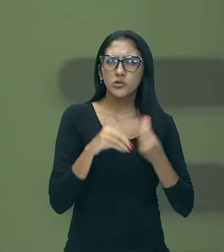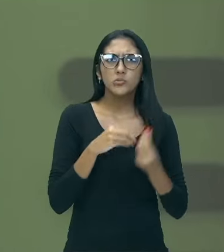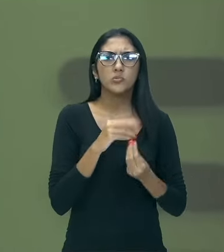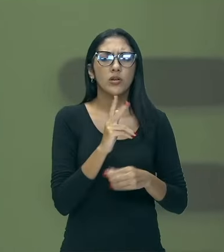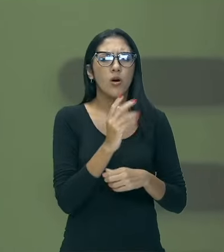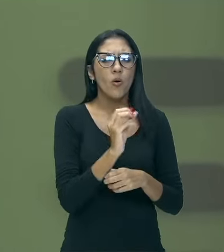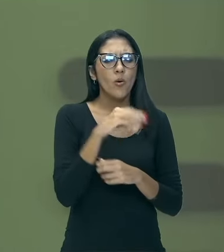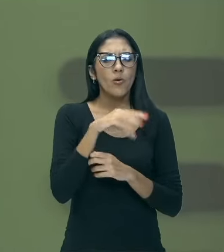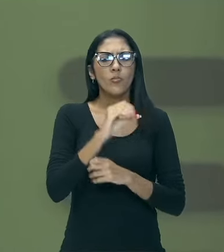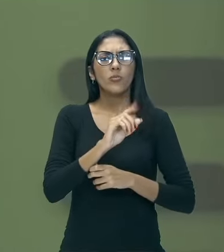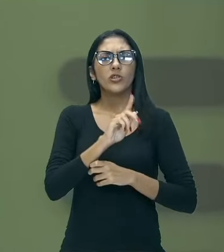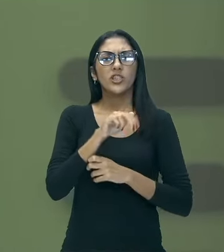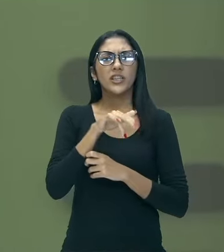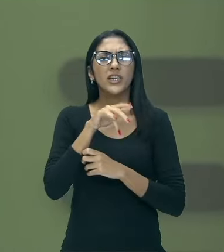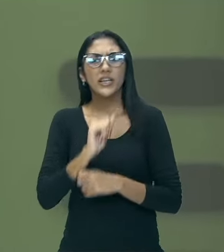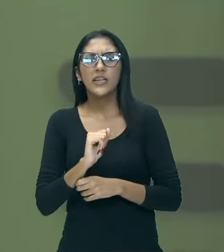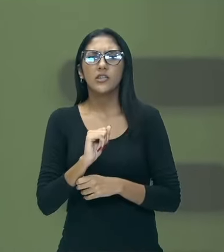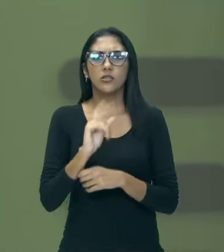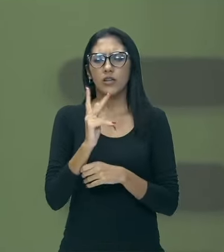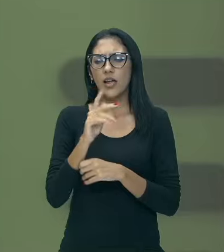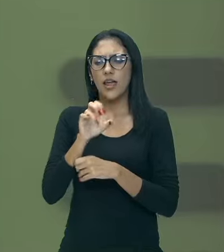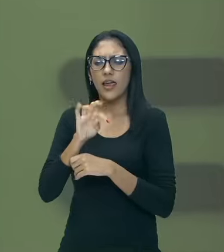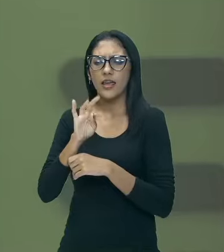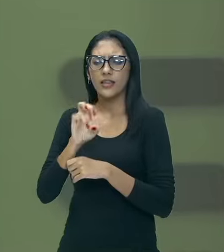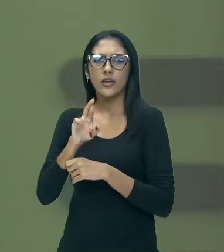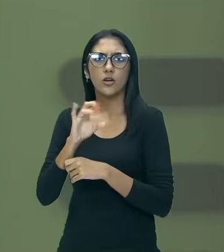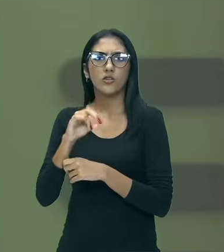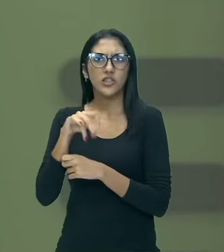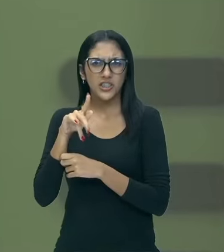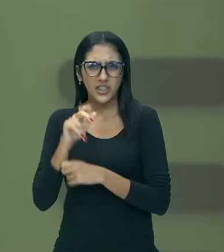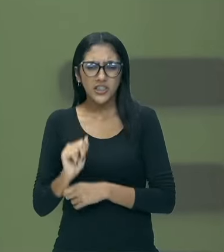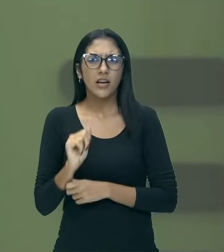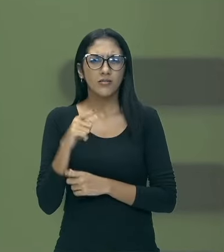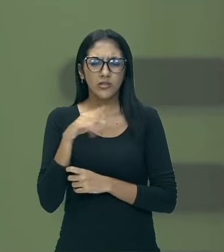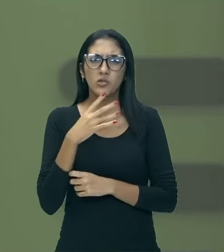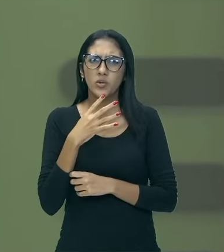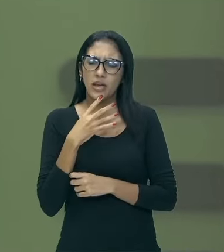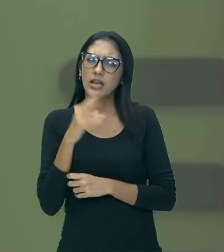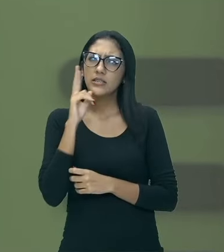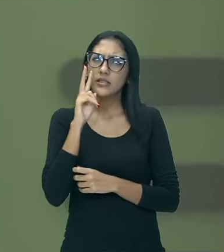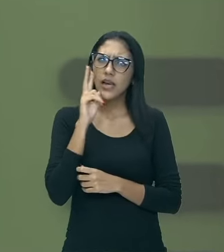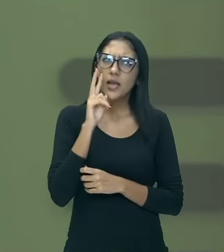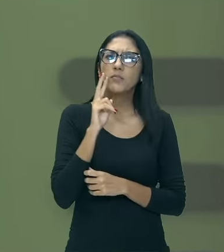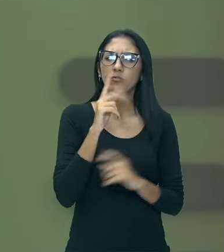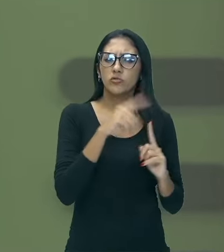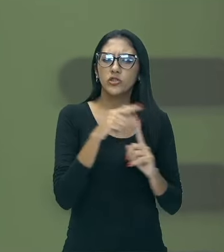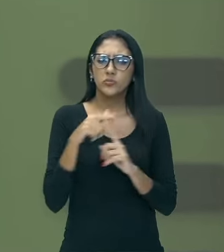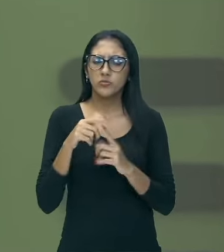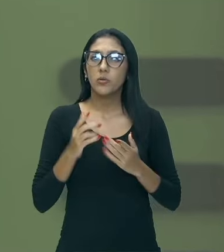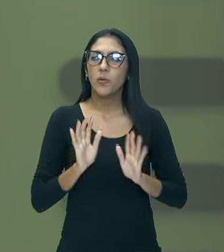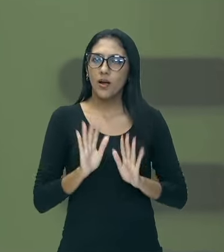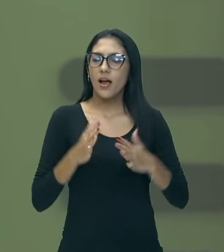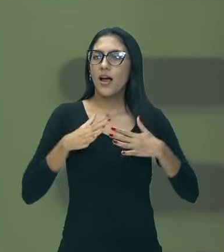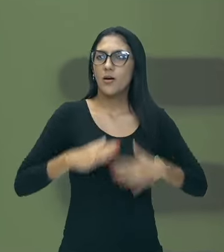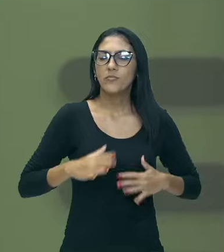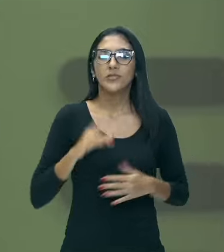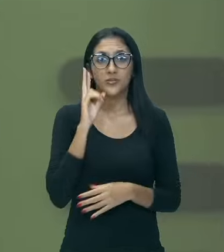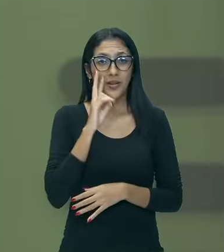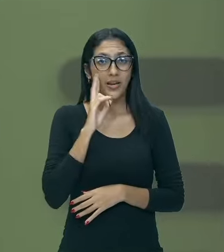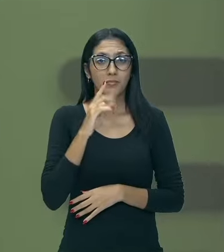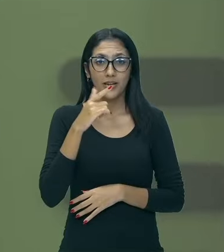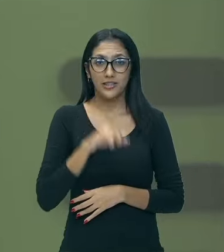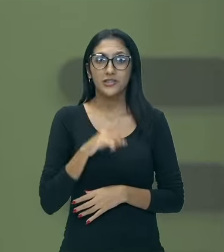mistura heterogênea, exemplo dessas misturas? Não se preocupe, porque nós vamos recordar através desse